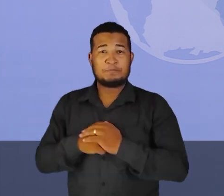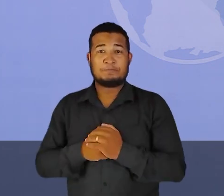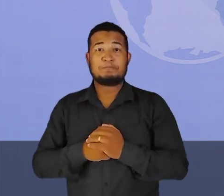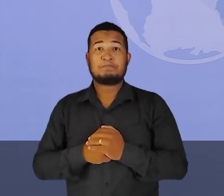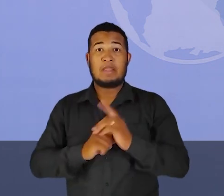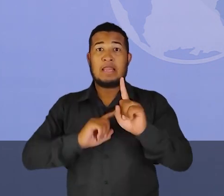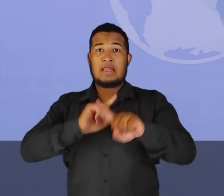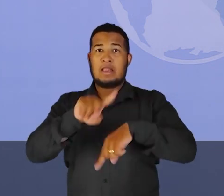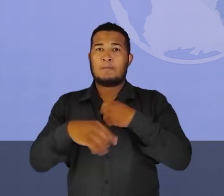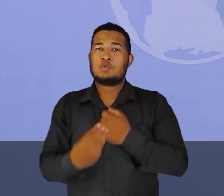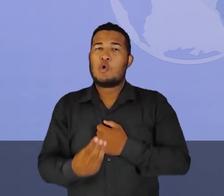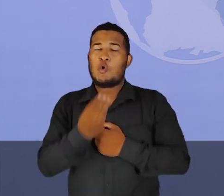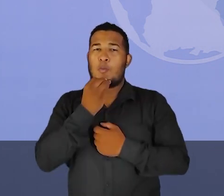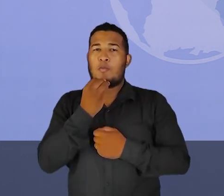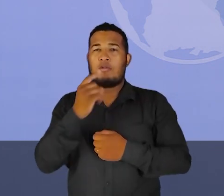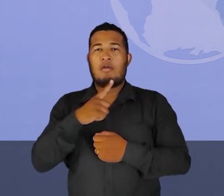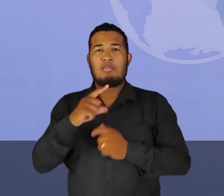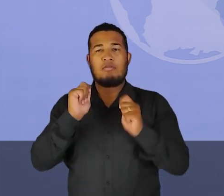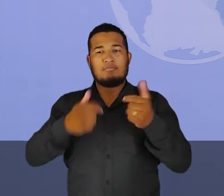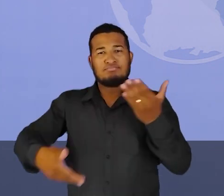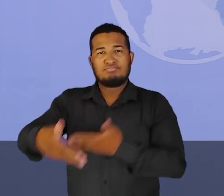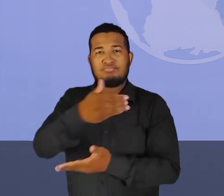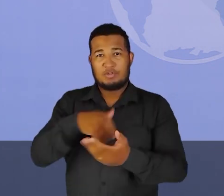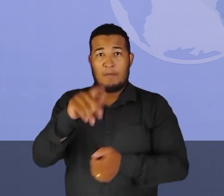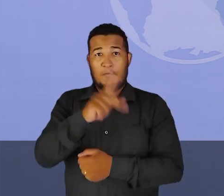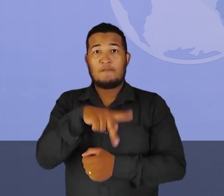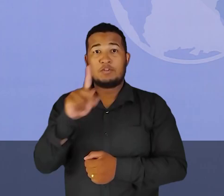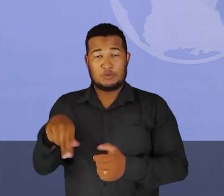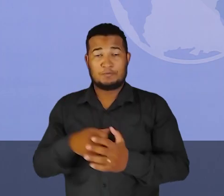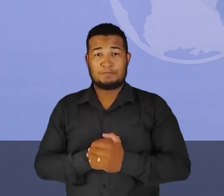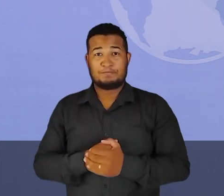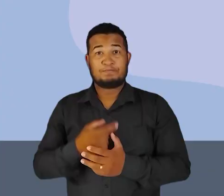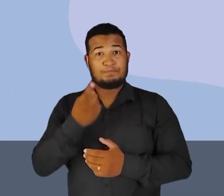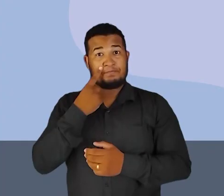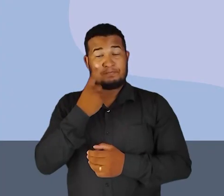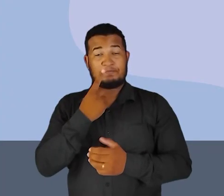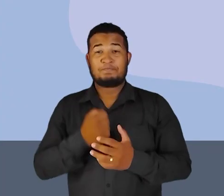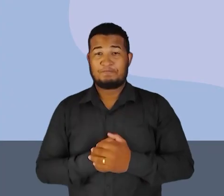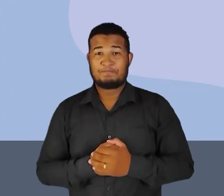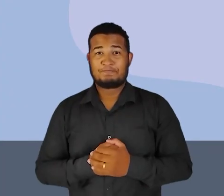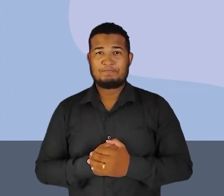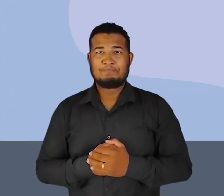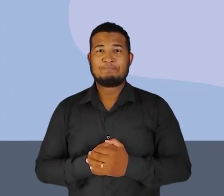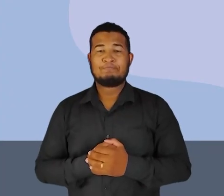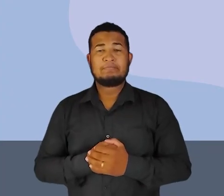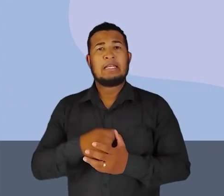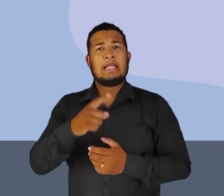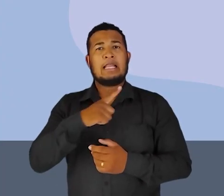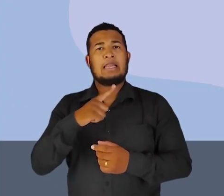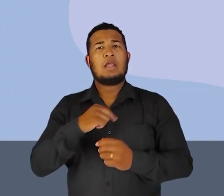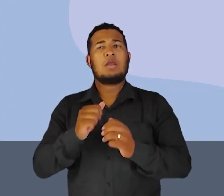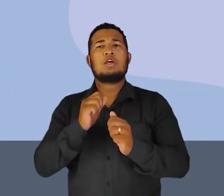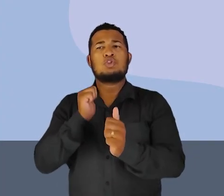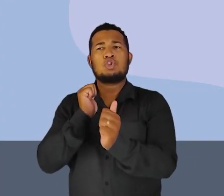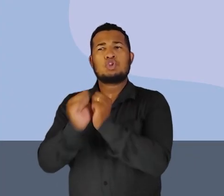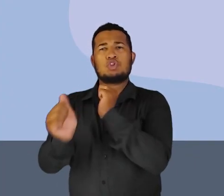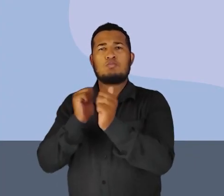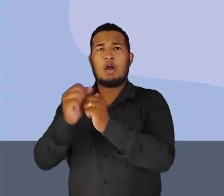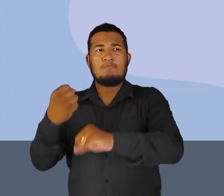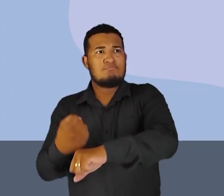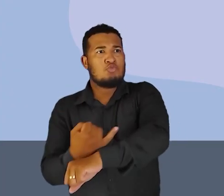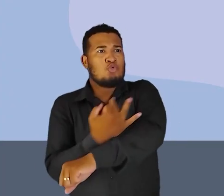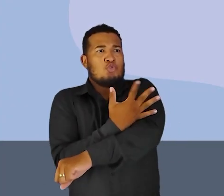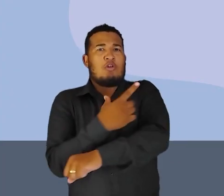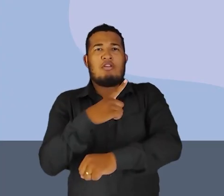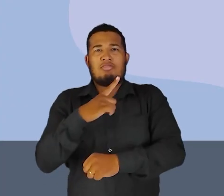vai ter essa oportunidade de estar interagindo com o seu professor. Vamos para o próximo slide. Temos várias práticas corporais de